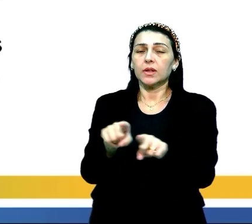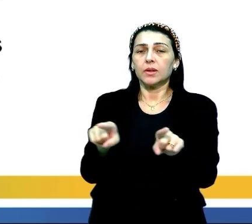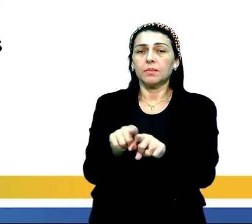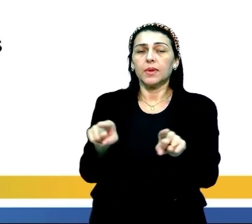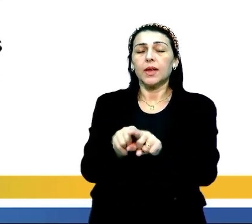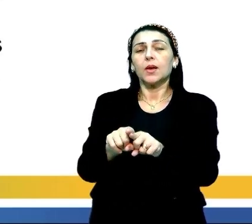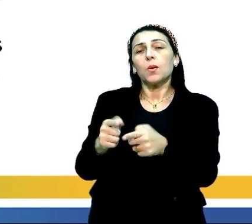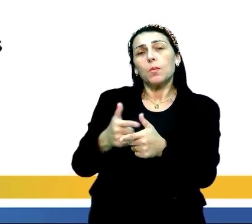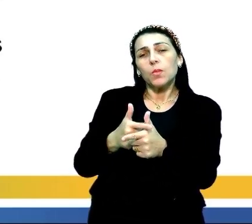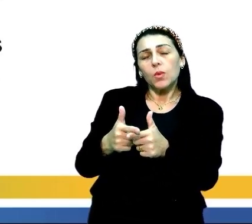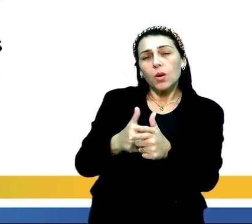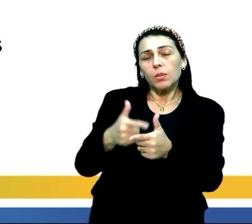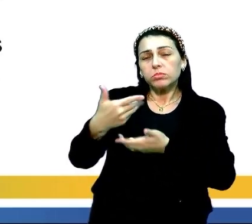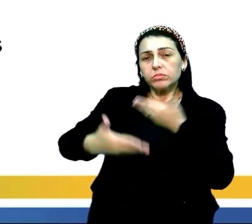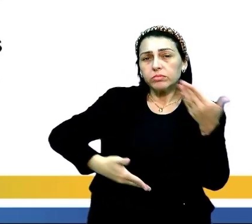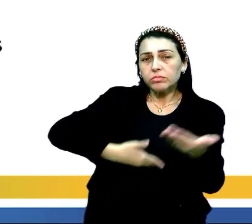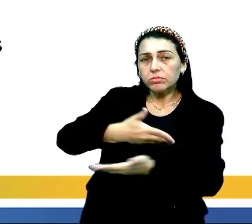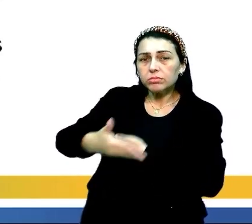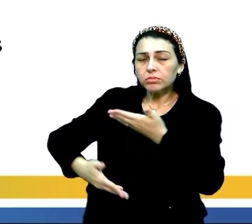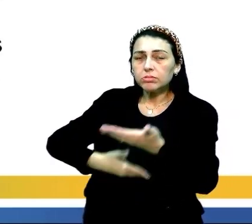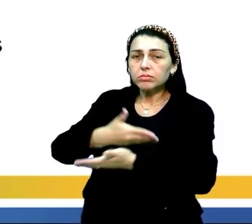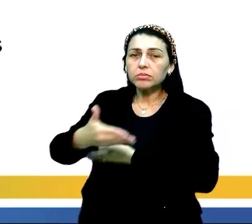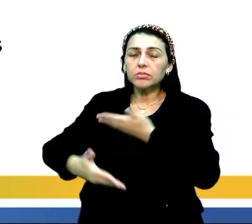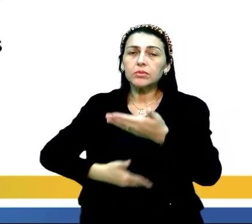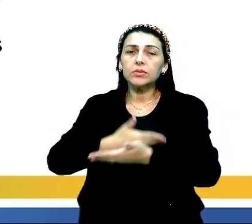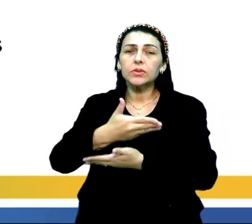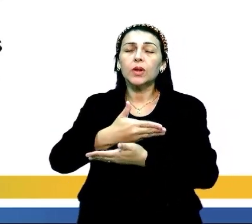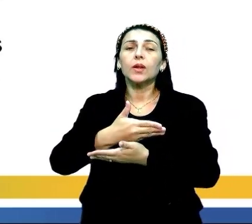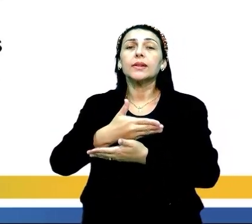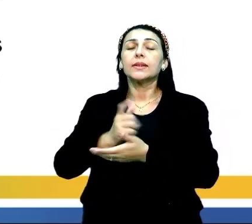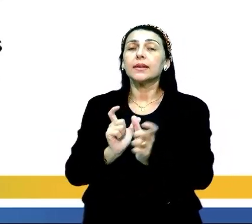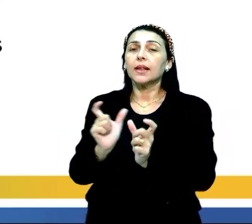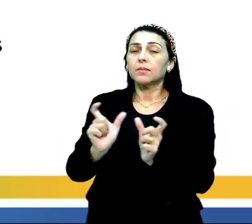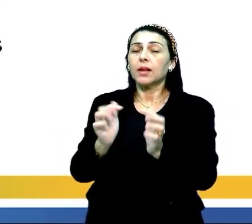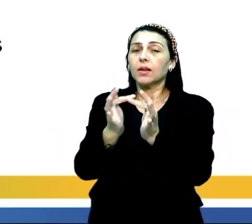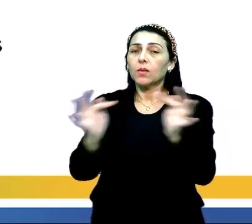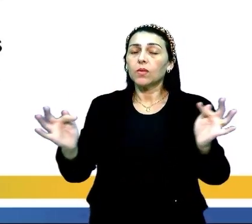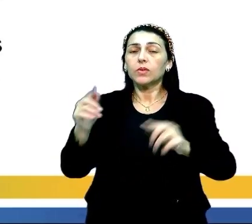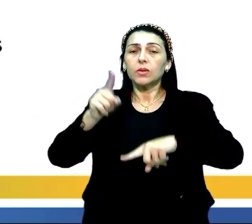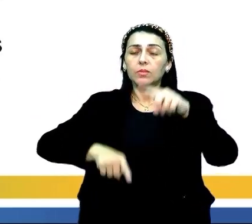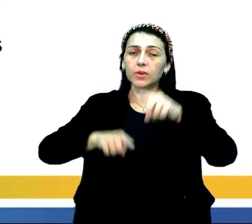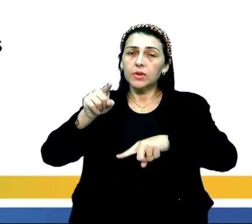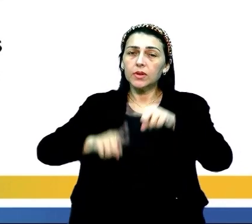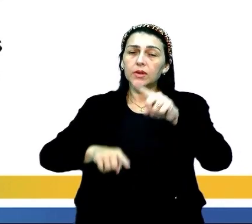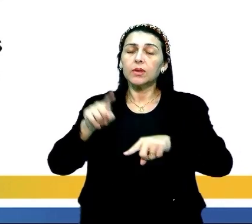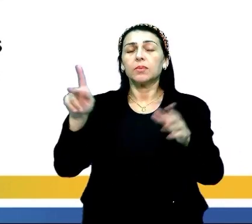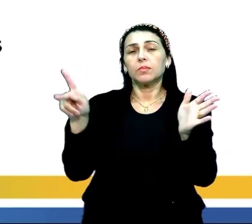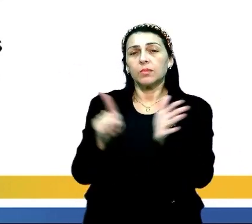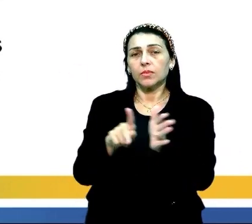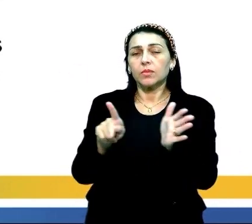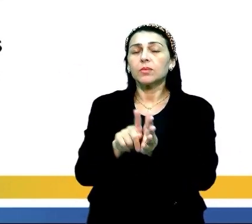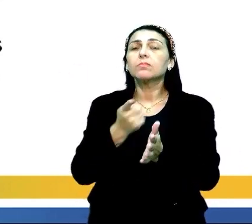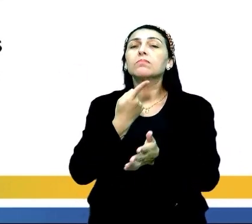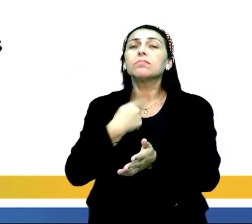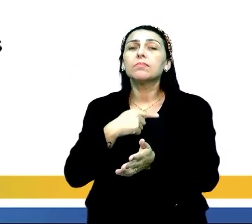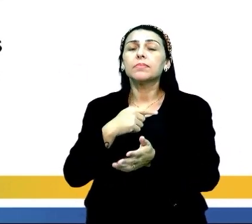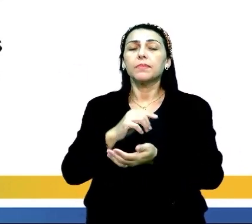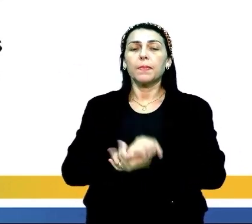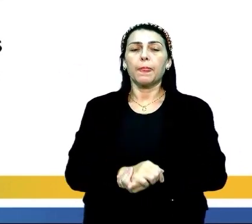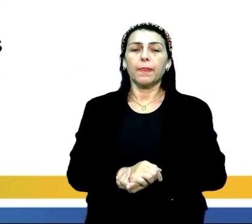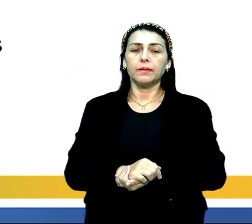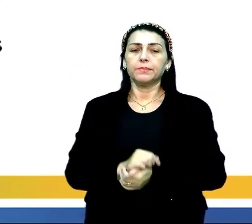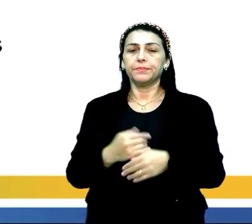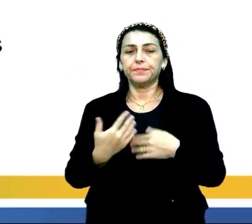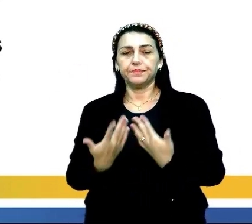o problema da relação dos sinais com os objetos que eles designam.